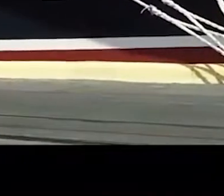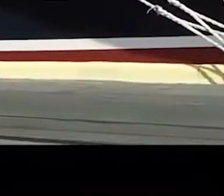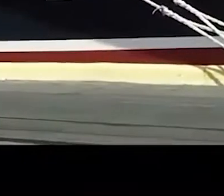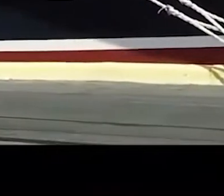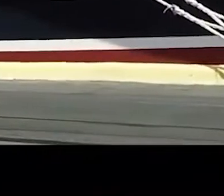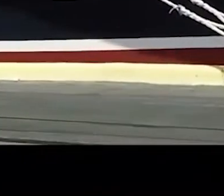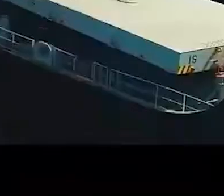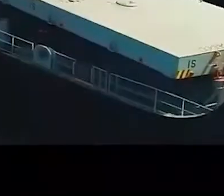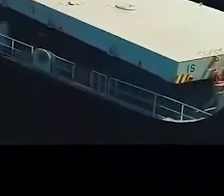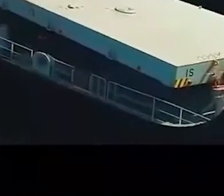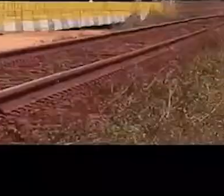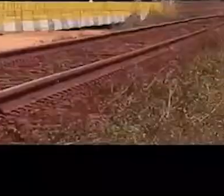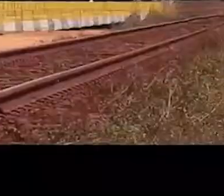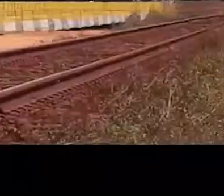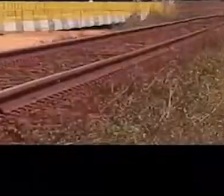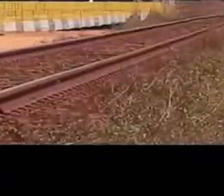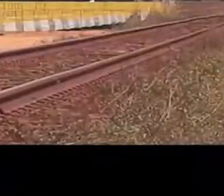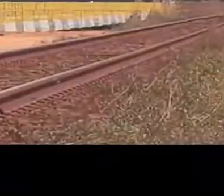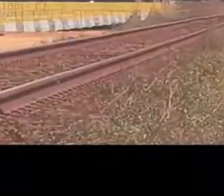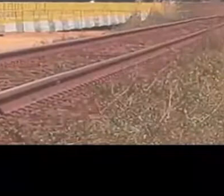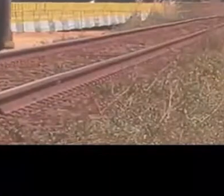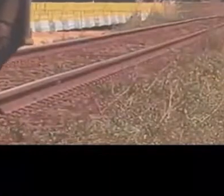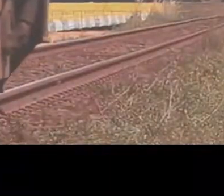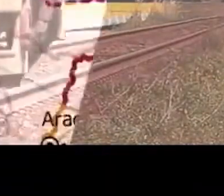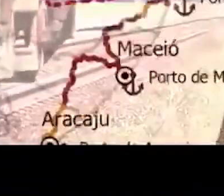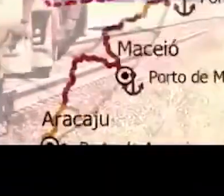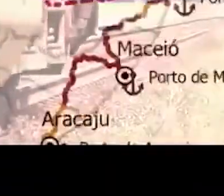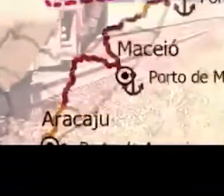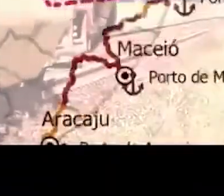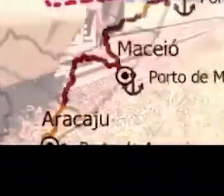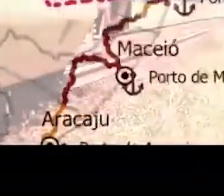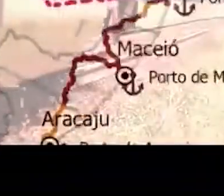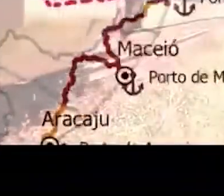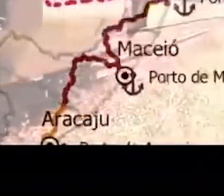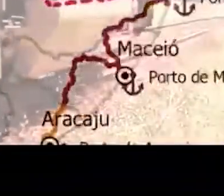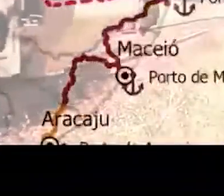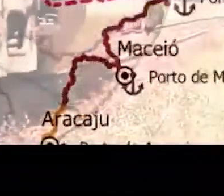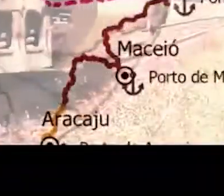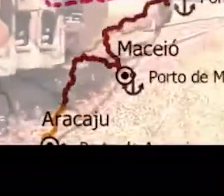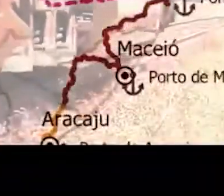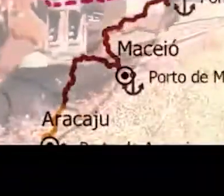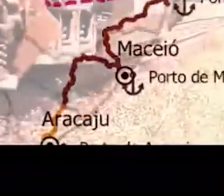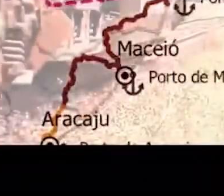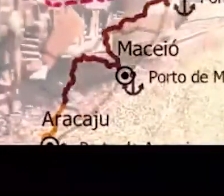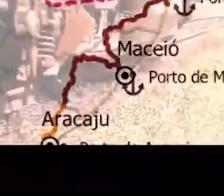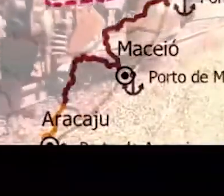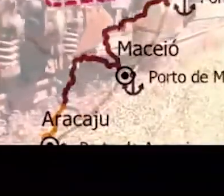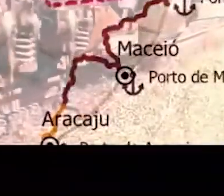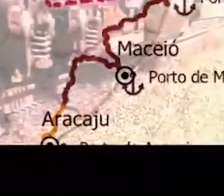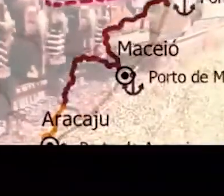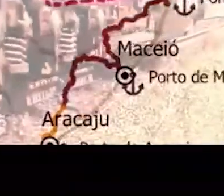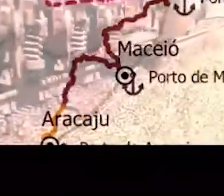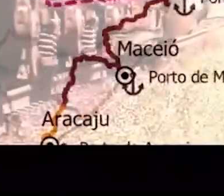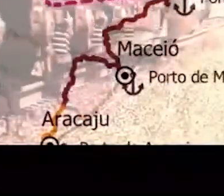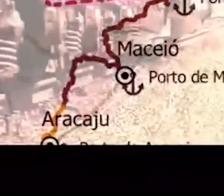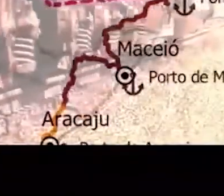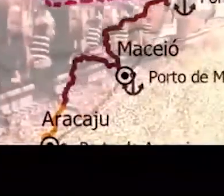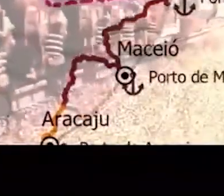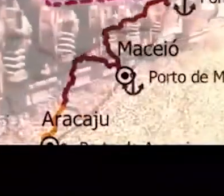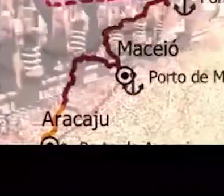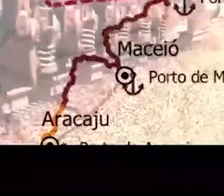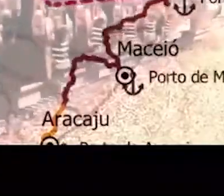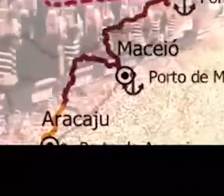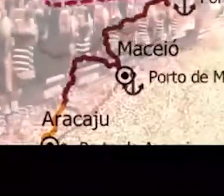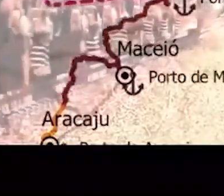para cimento. O porto tem ligação com a Carajás, se interliga com a Norte-Sul e com a Transnordestina, um dos corredores